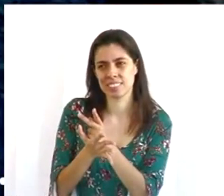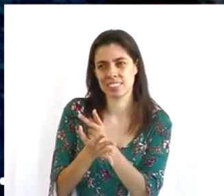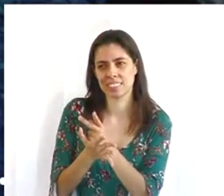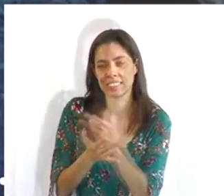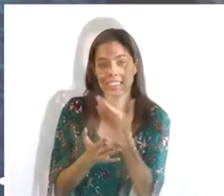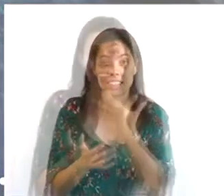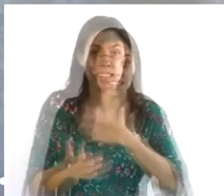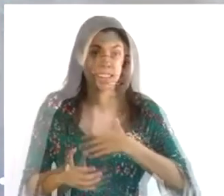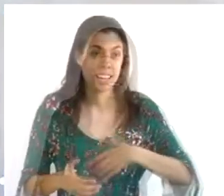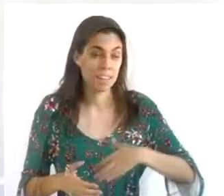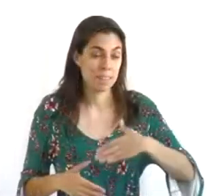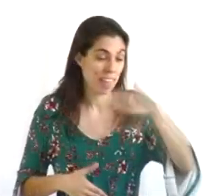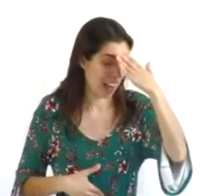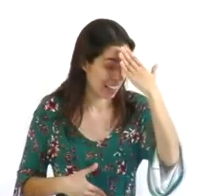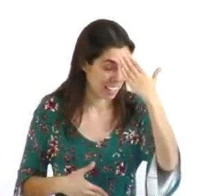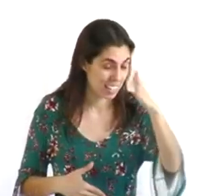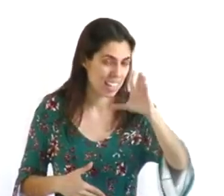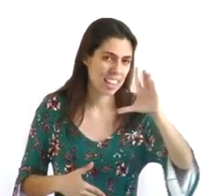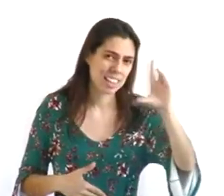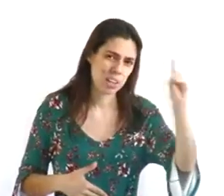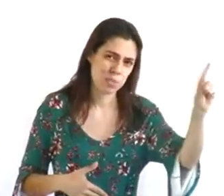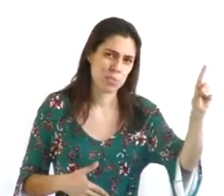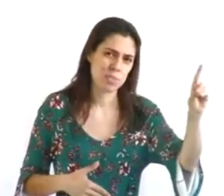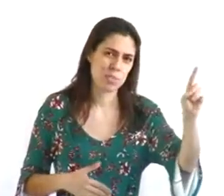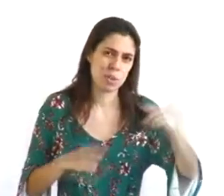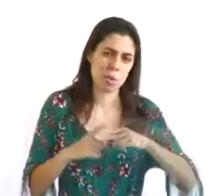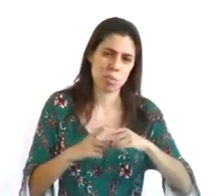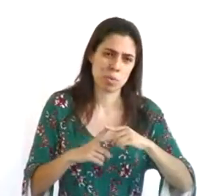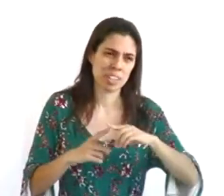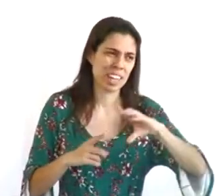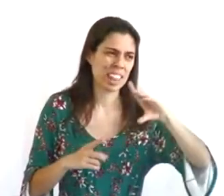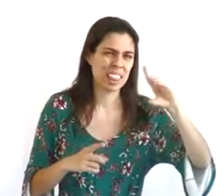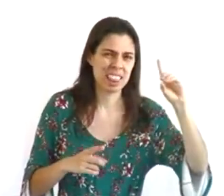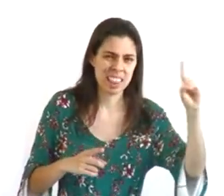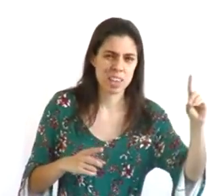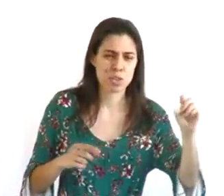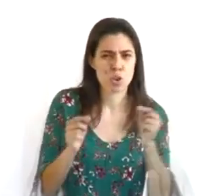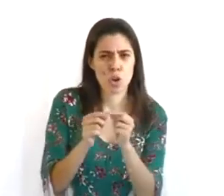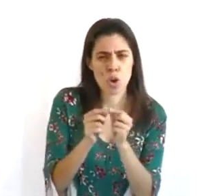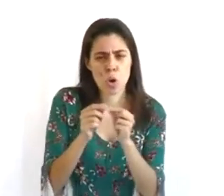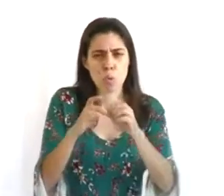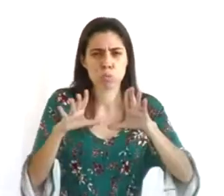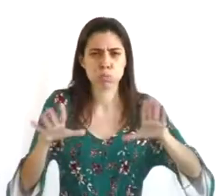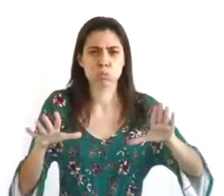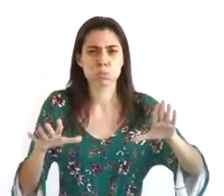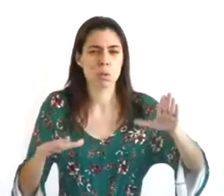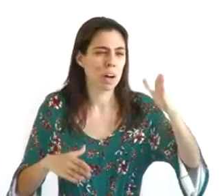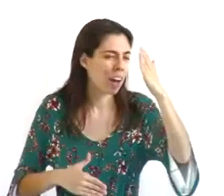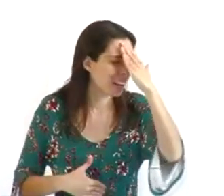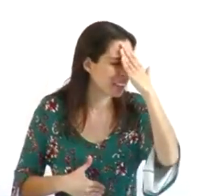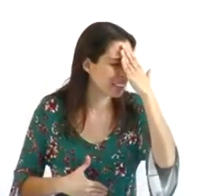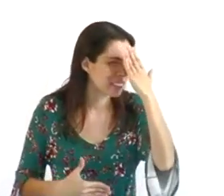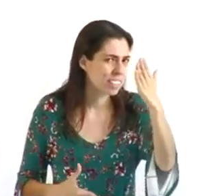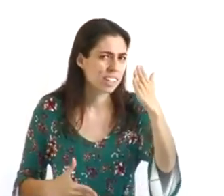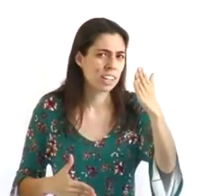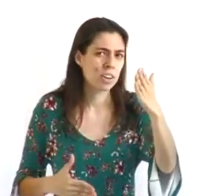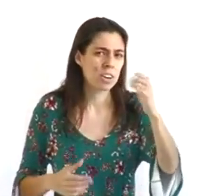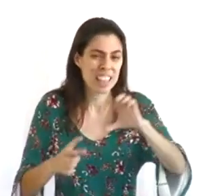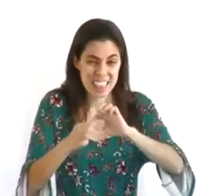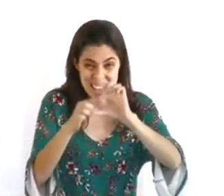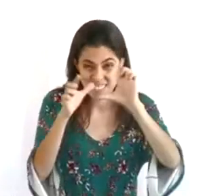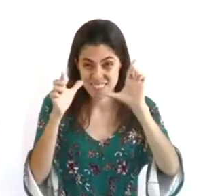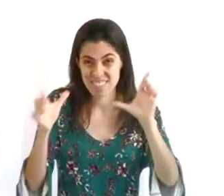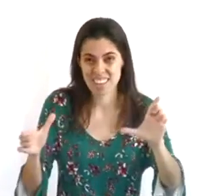graças ao Senhor, porque Ele é Deus. Rendei graças ao Senhor, porque Ele é o nosso Criador. Rendei graças ao Senhor, porque Ele é o nosso libertador